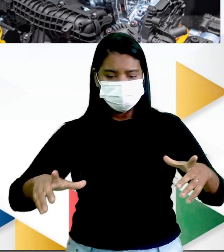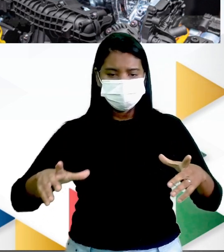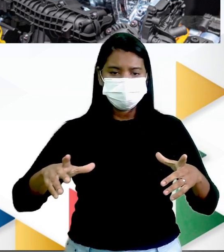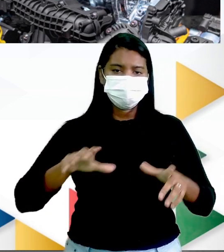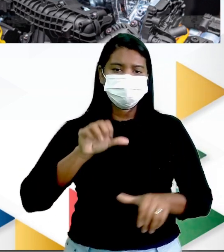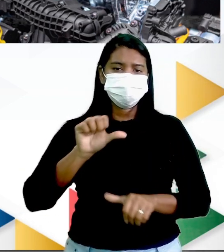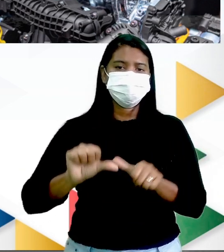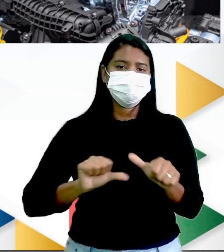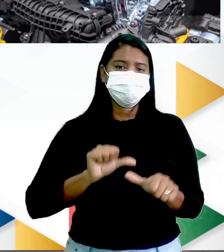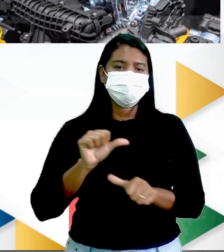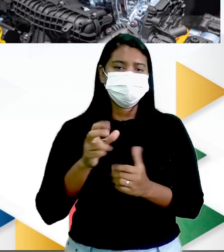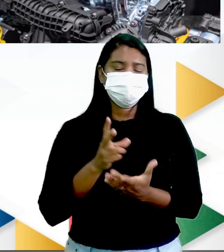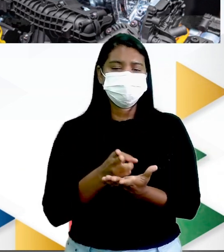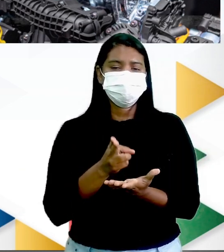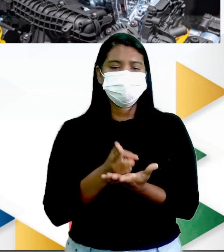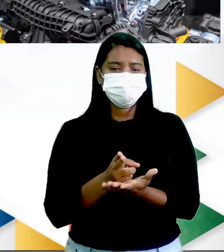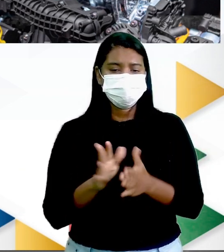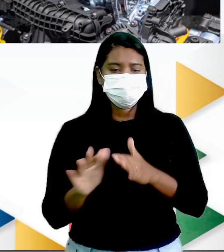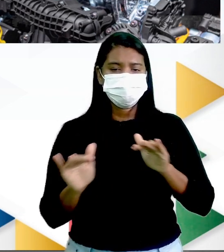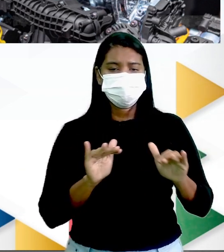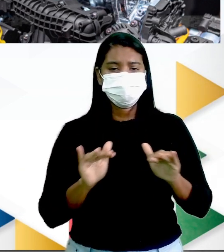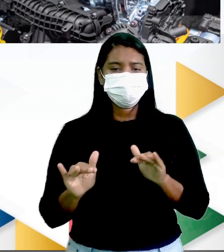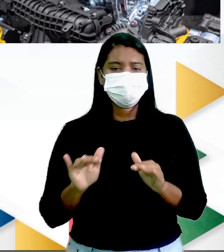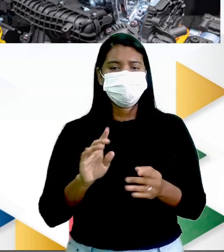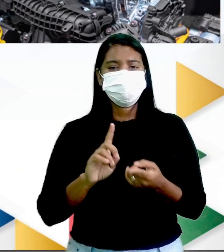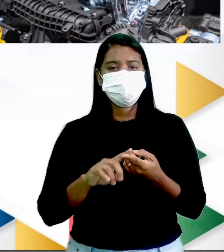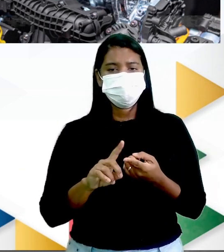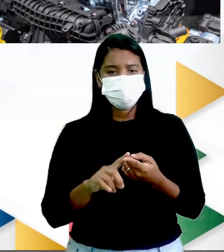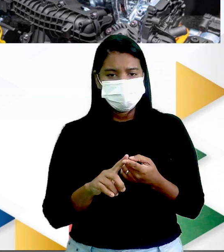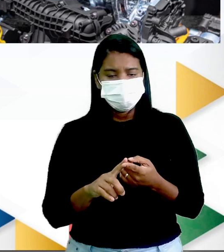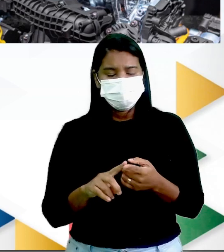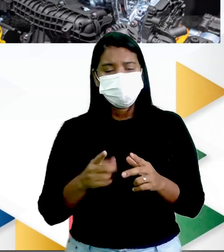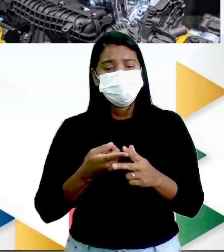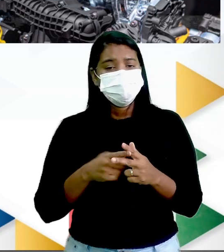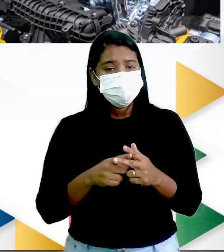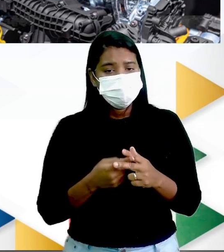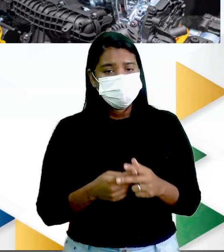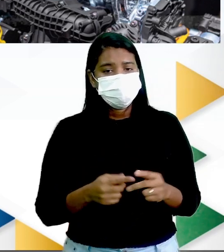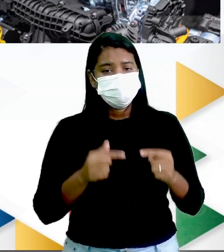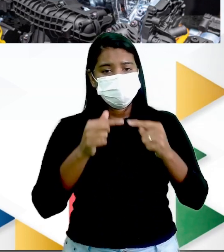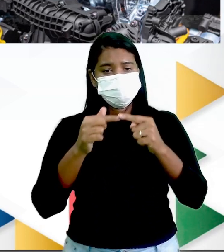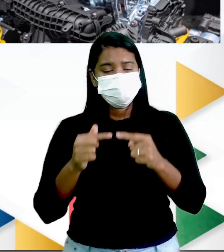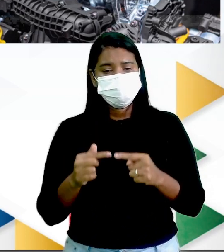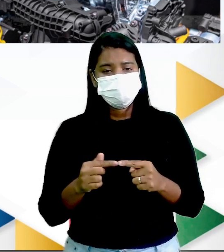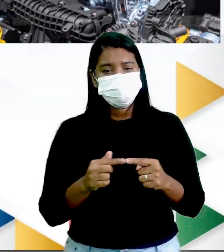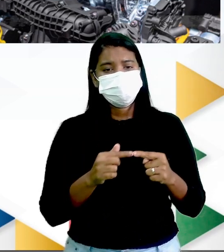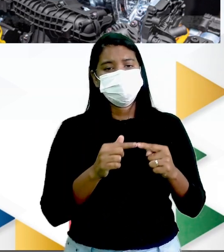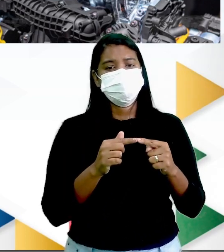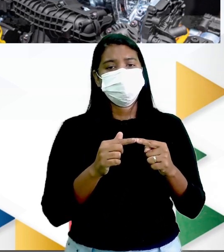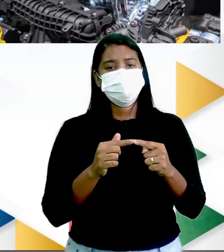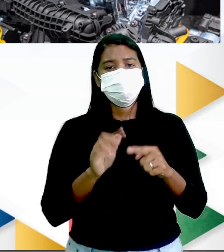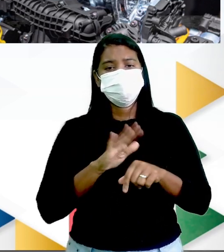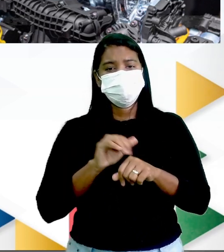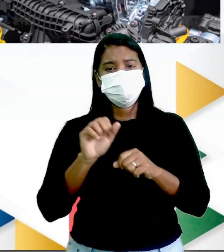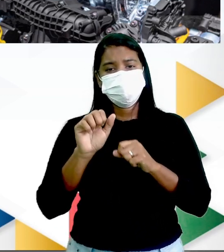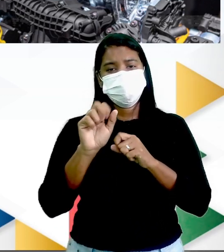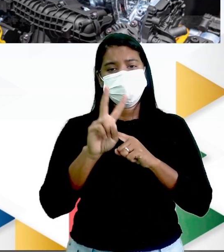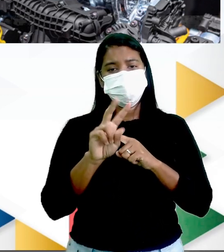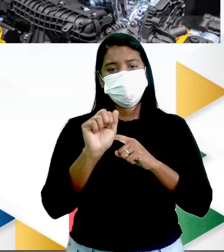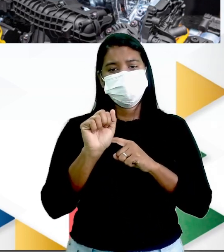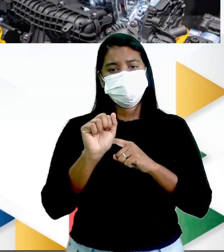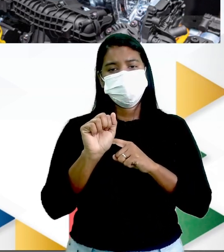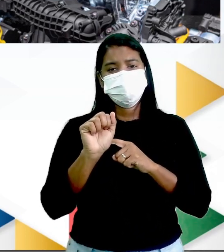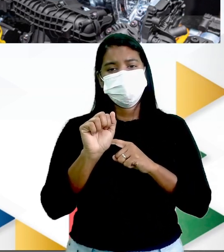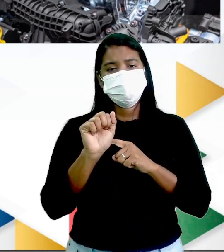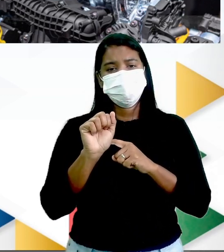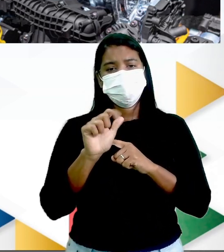modificado e, consequentemente, movimentar algum mecanismo relacionado às válvulas e os chamados também pistões. Isso a